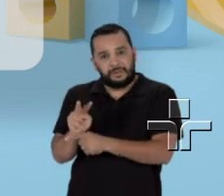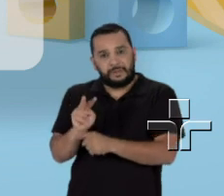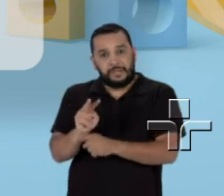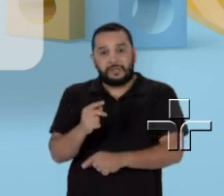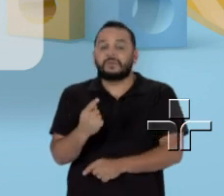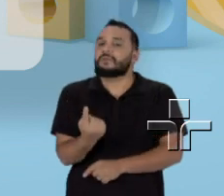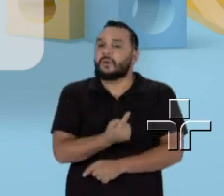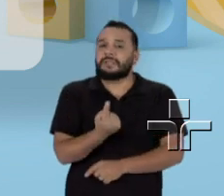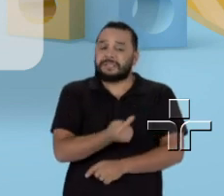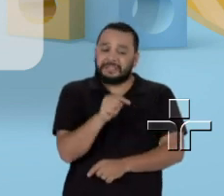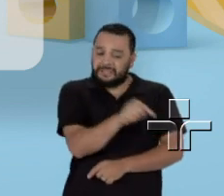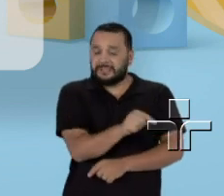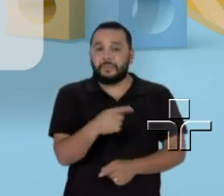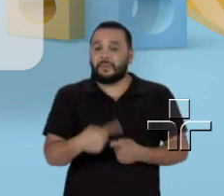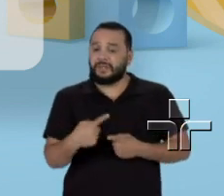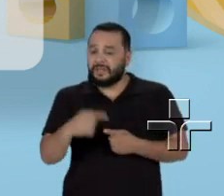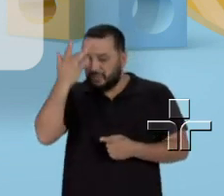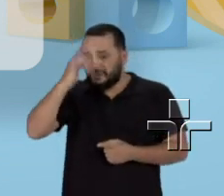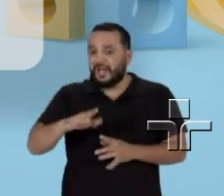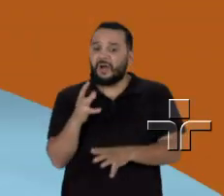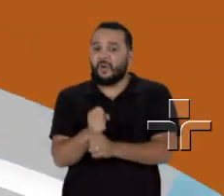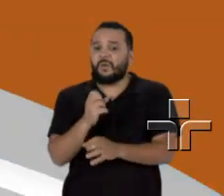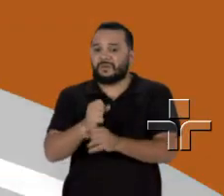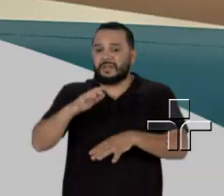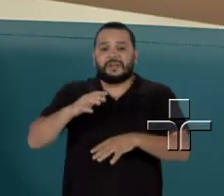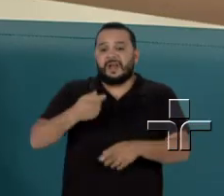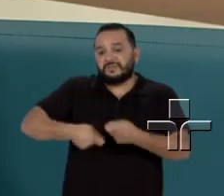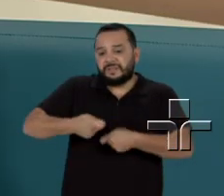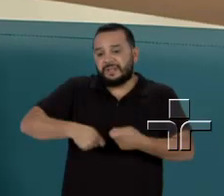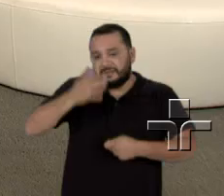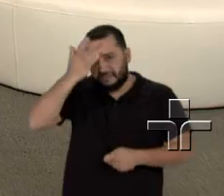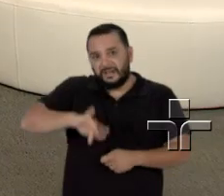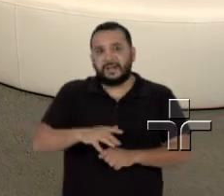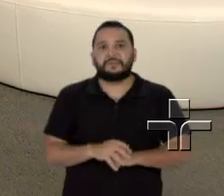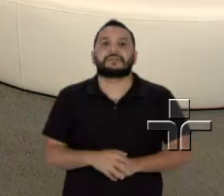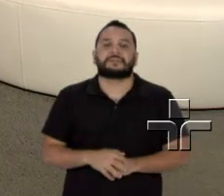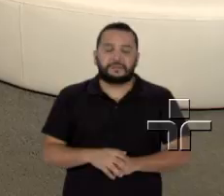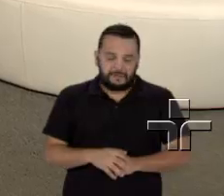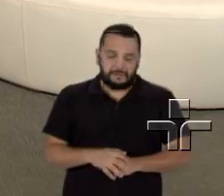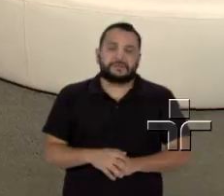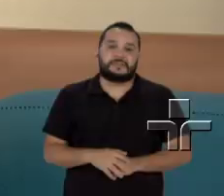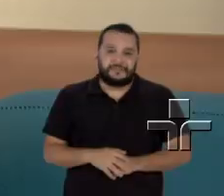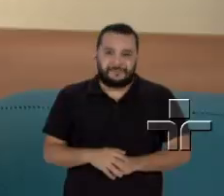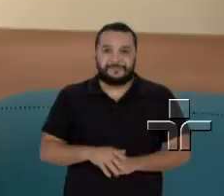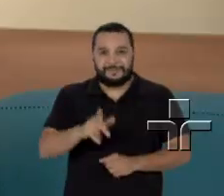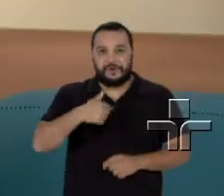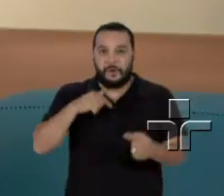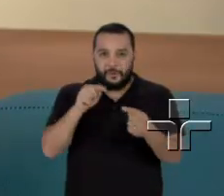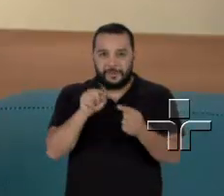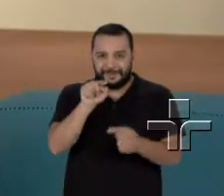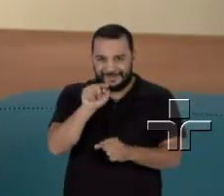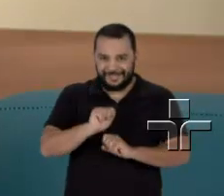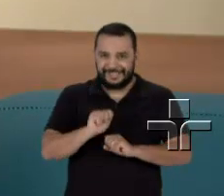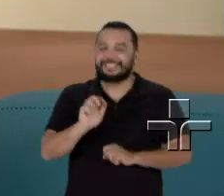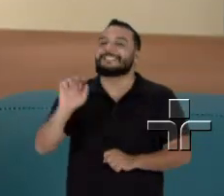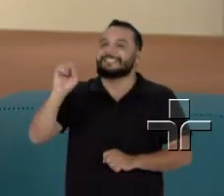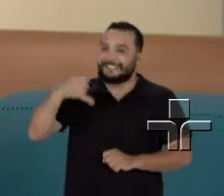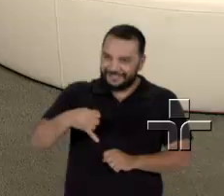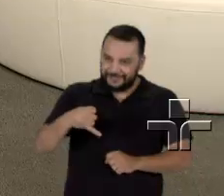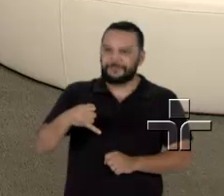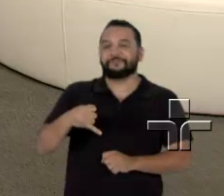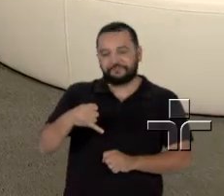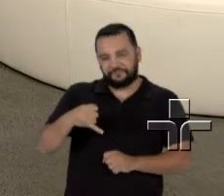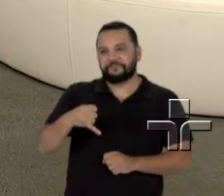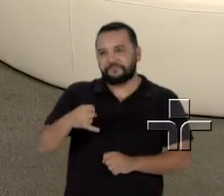diz que não sabe administrar tantas contas presidente coalizão no começo sim mas é